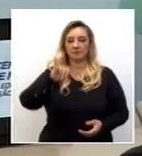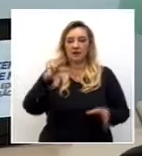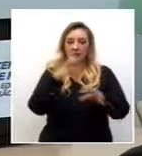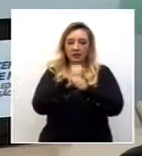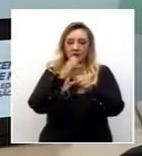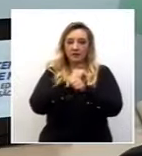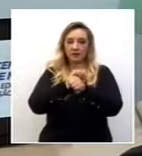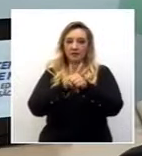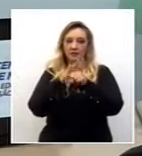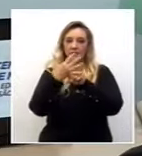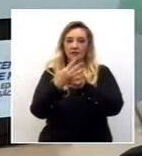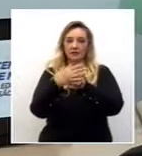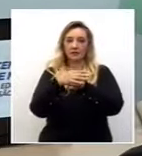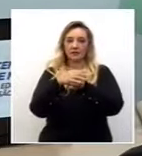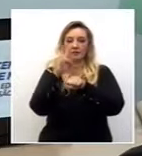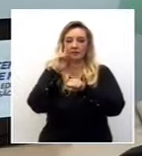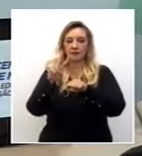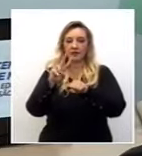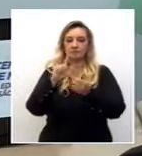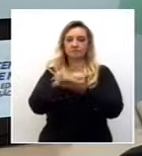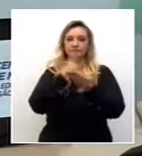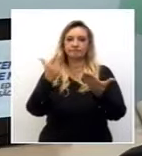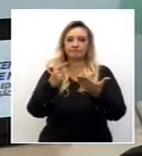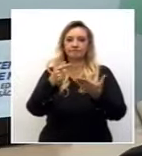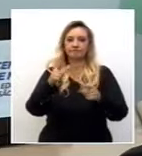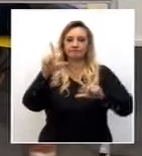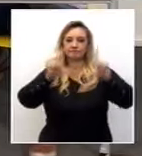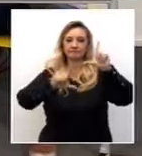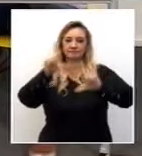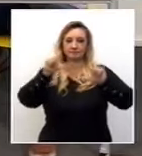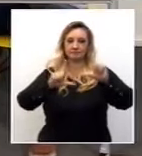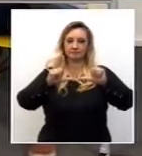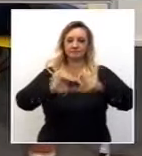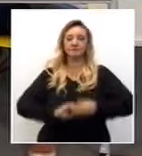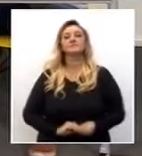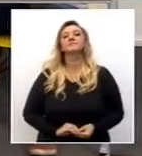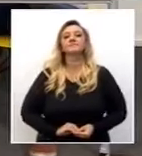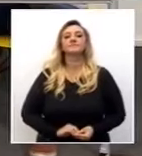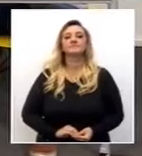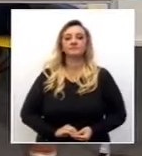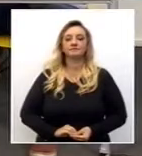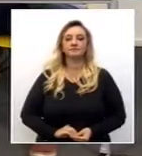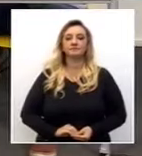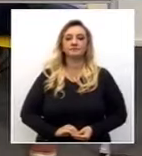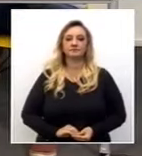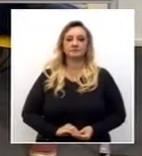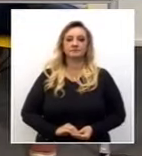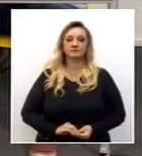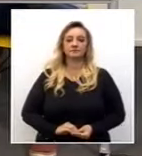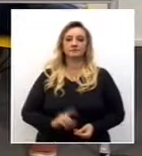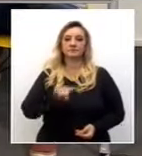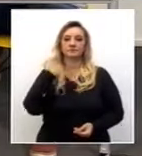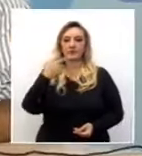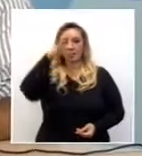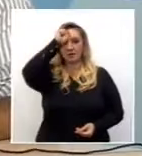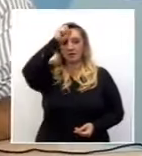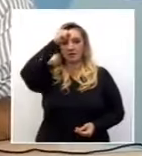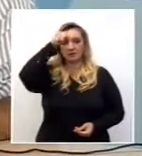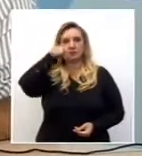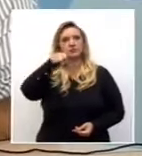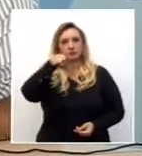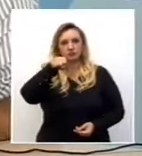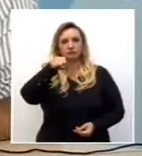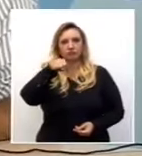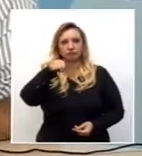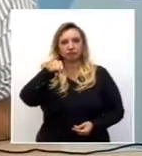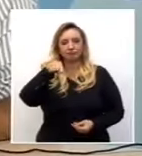do coronavírus assistindo os jornais da TV. Olha que interessante, né? Olha, é fantástico. Nós estamos aprendendo muito aqui com